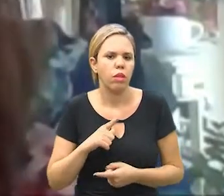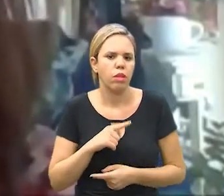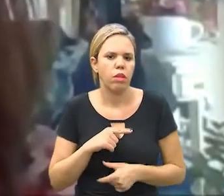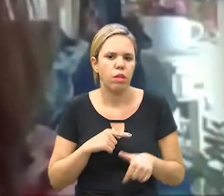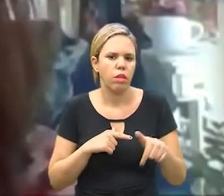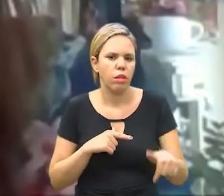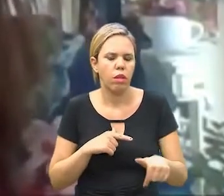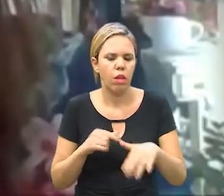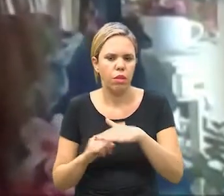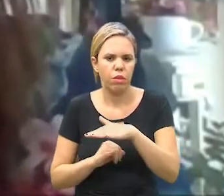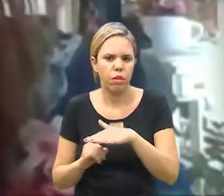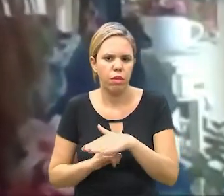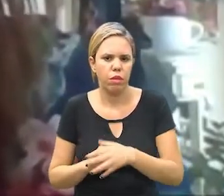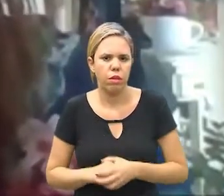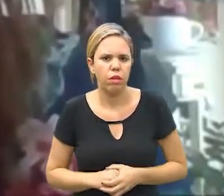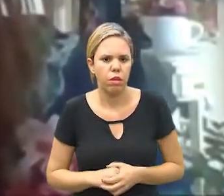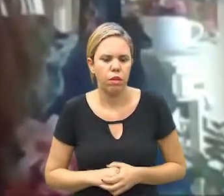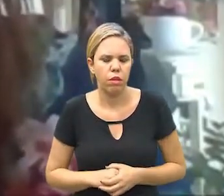7 entidades